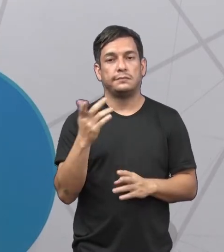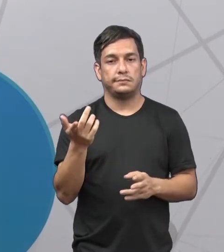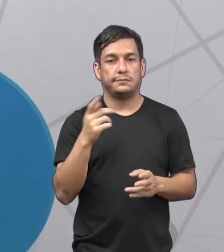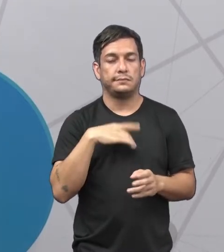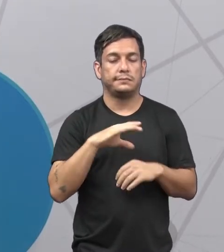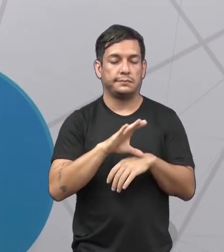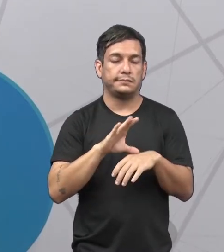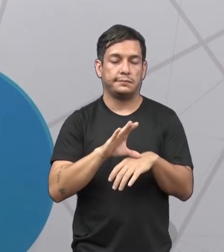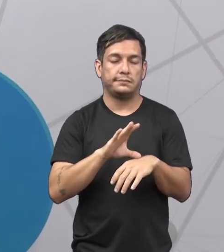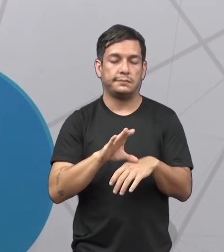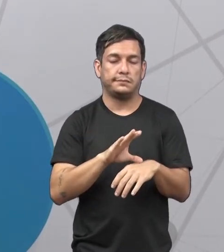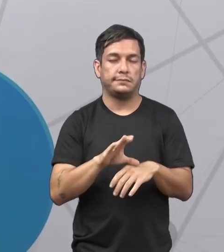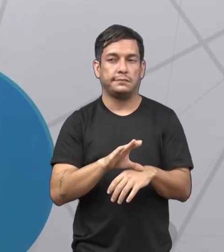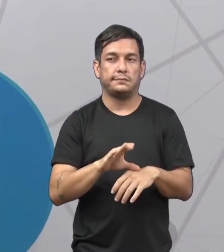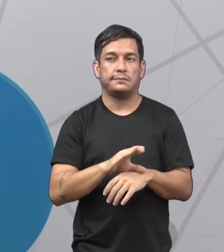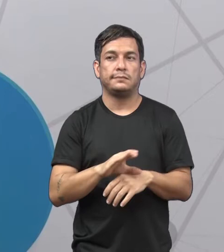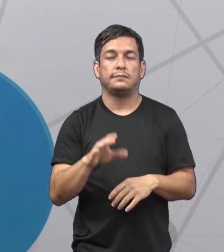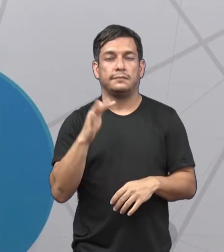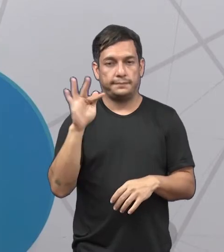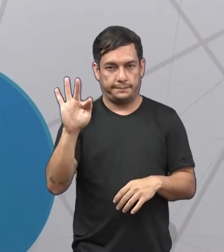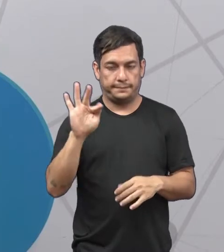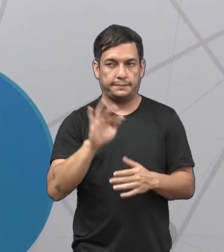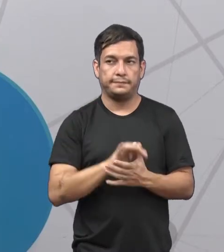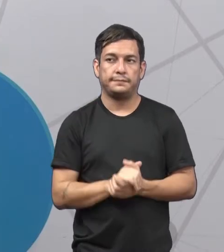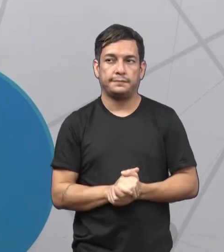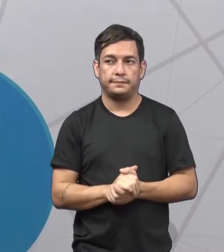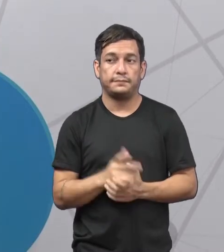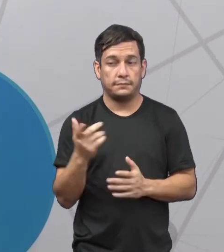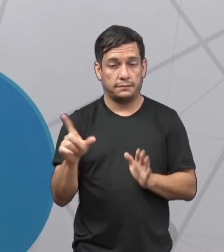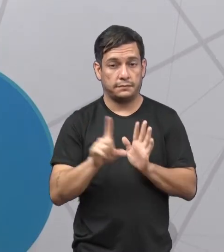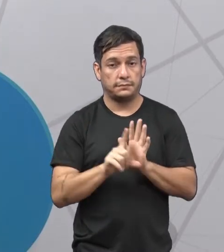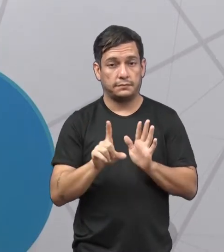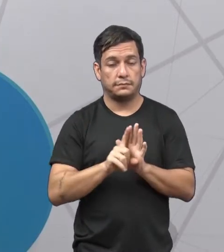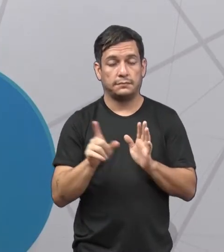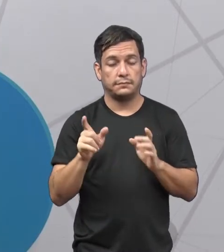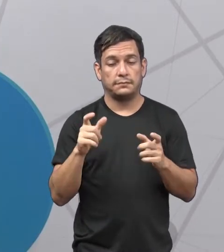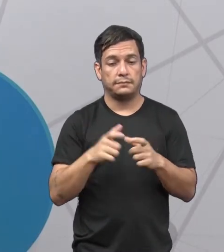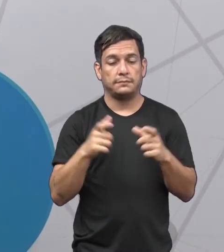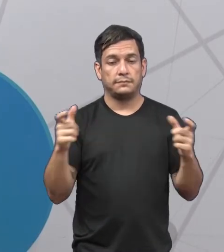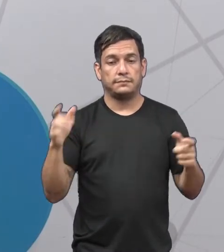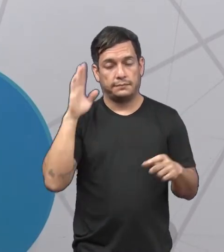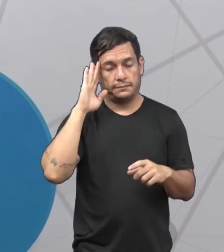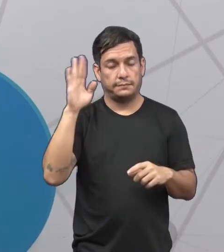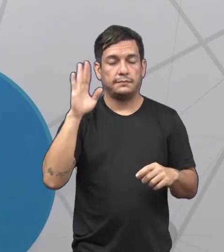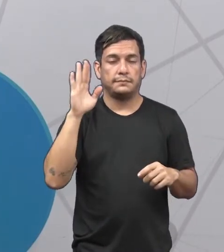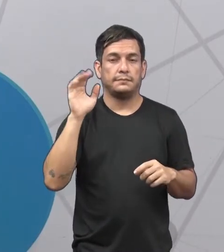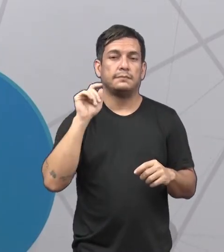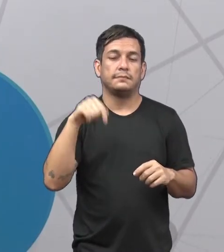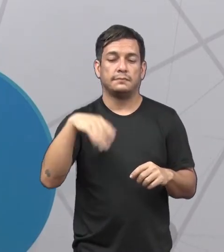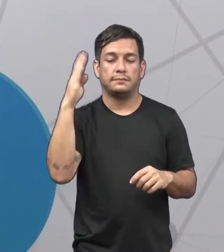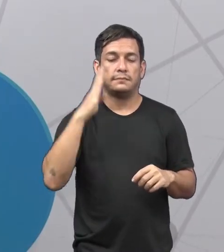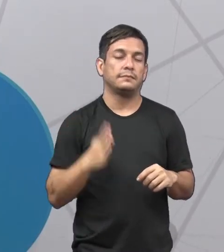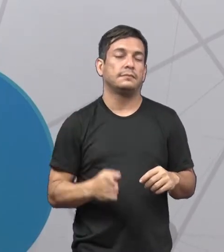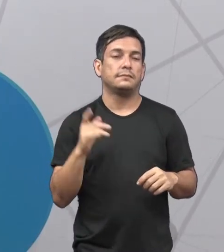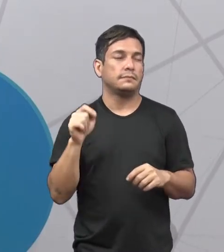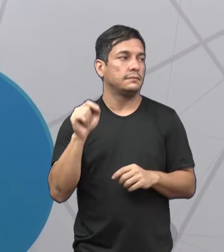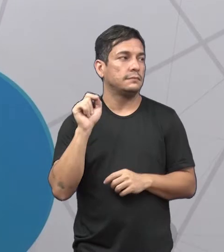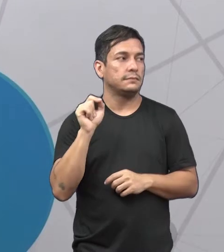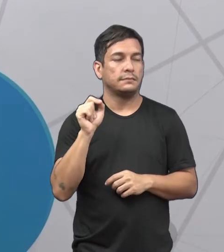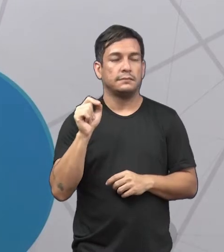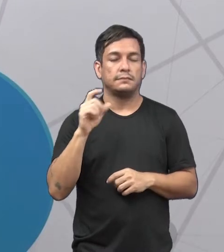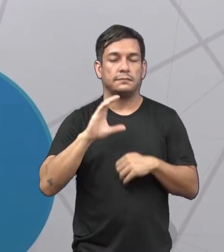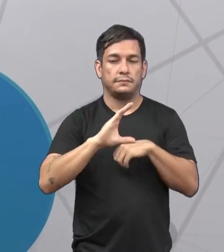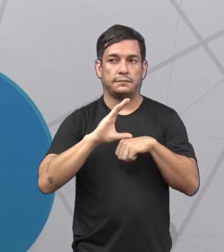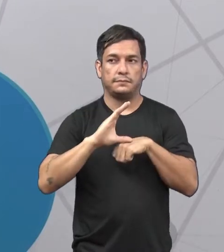da Constituição Federal. Então, a nossa lei maior, né, a Carta Magna do Brasil, seria então